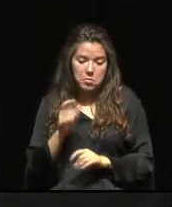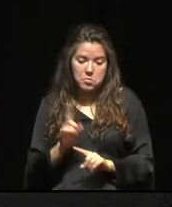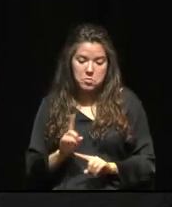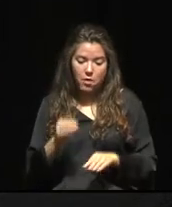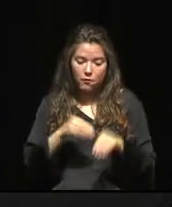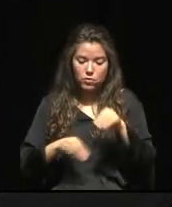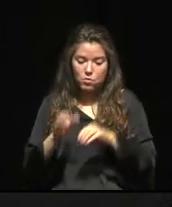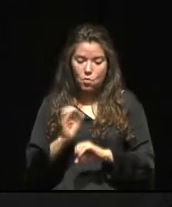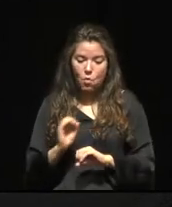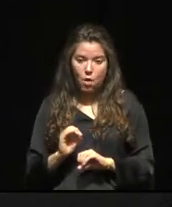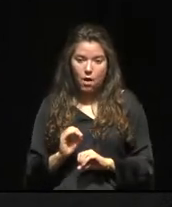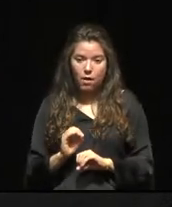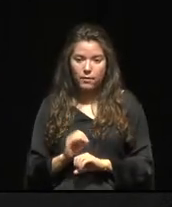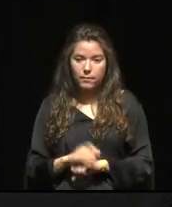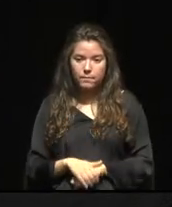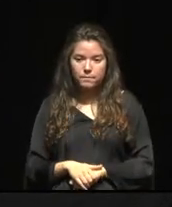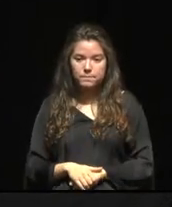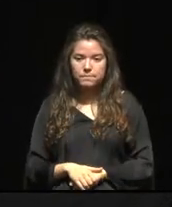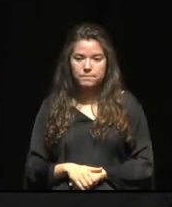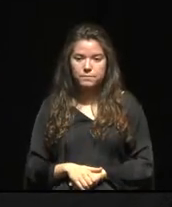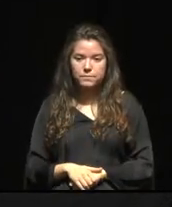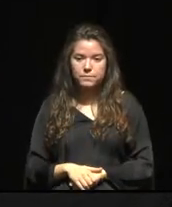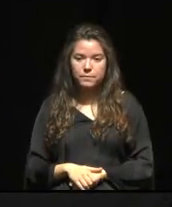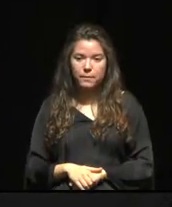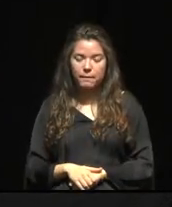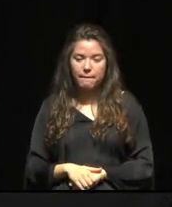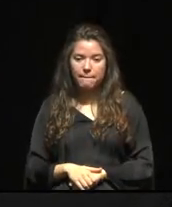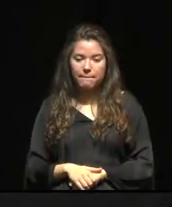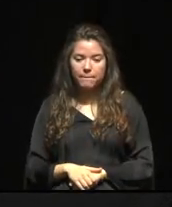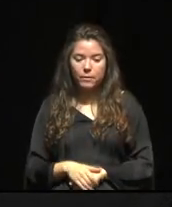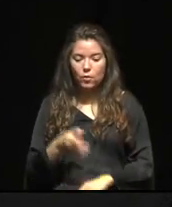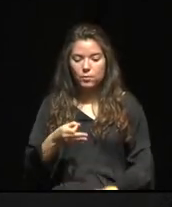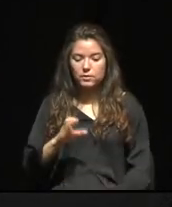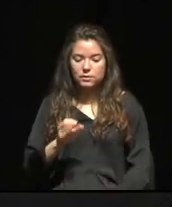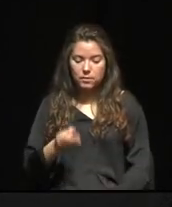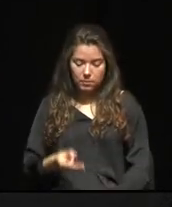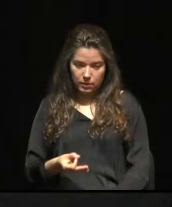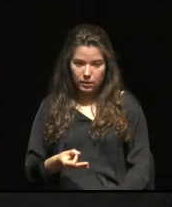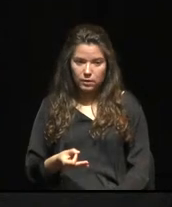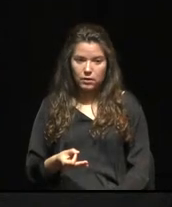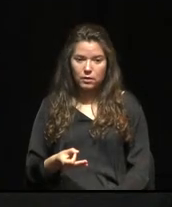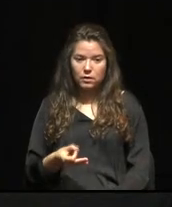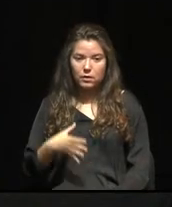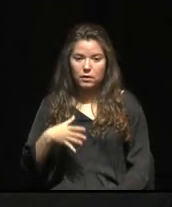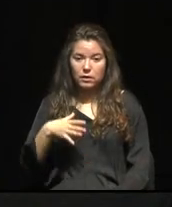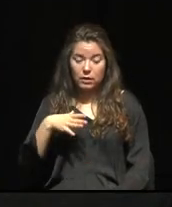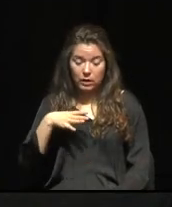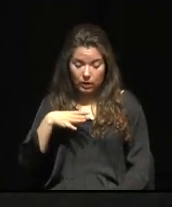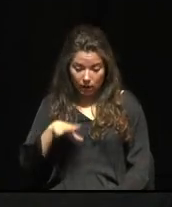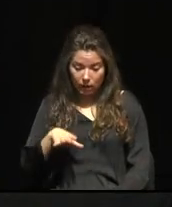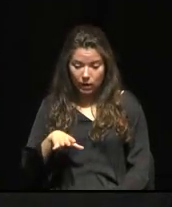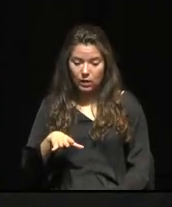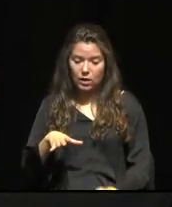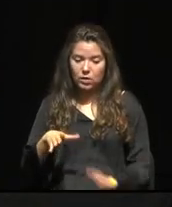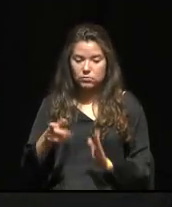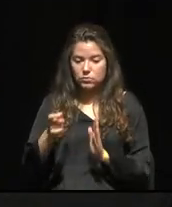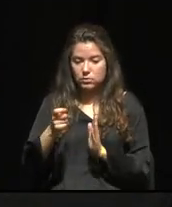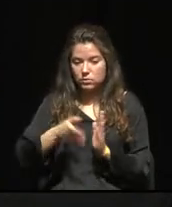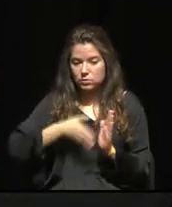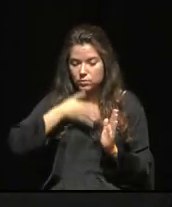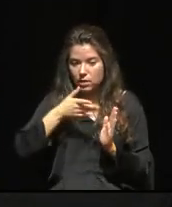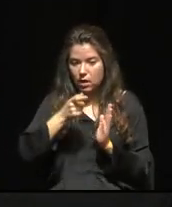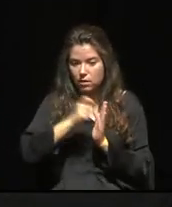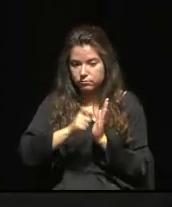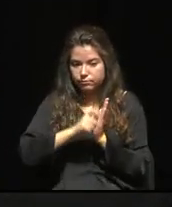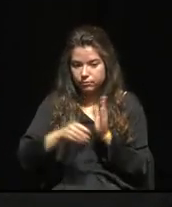envios mas não o PCP faz faz questão de de escrever de de fazer uma